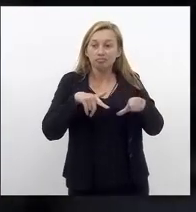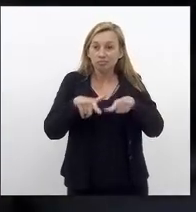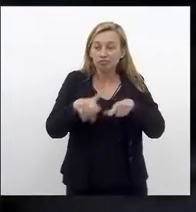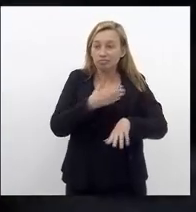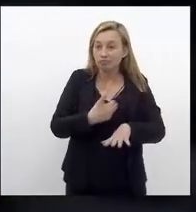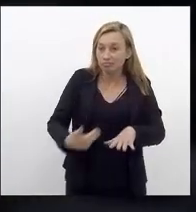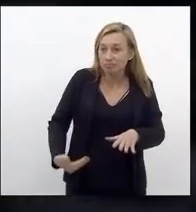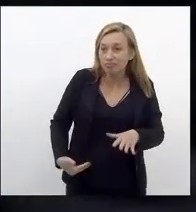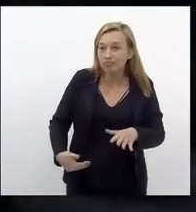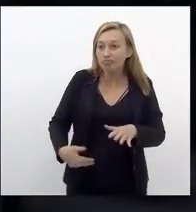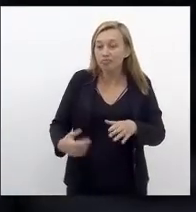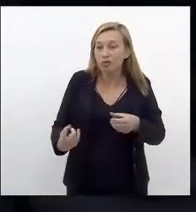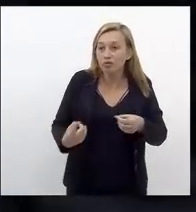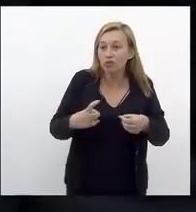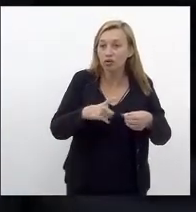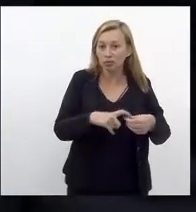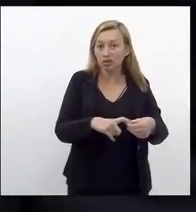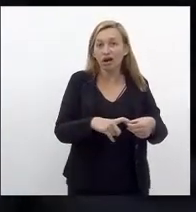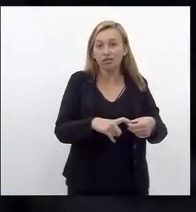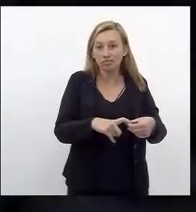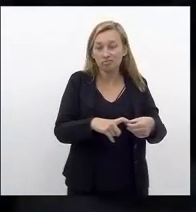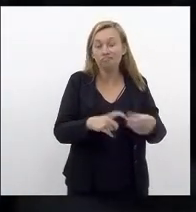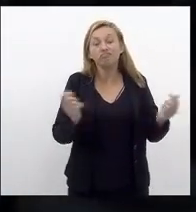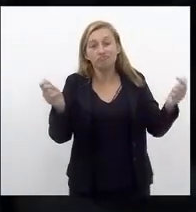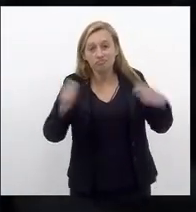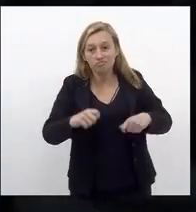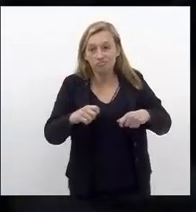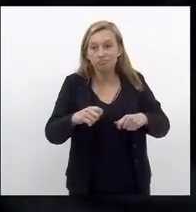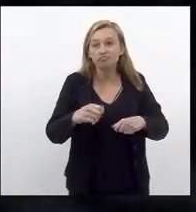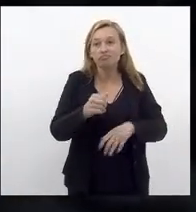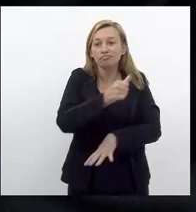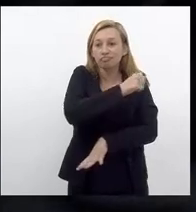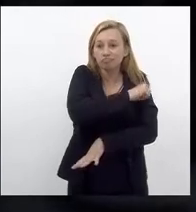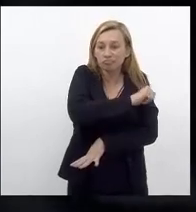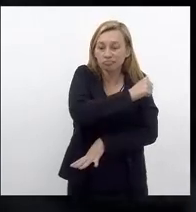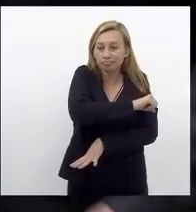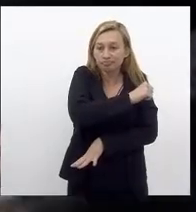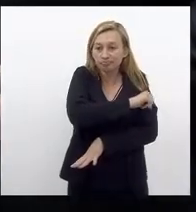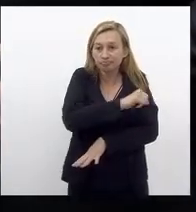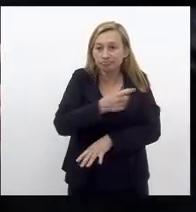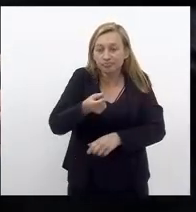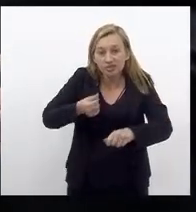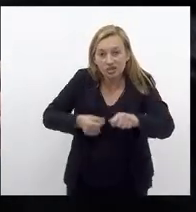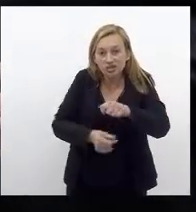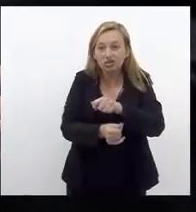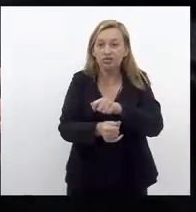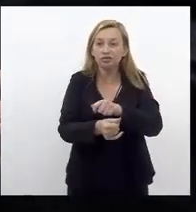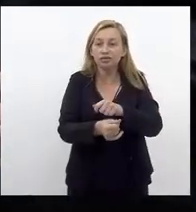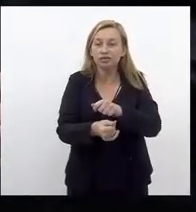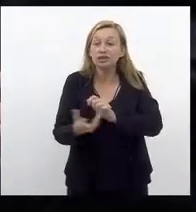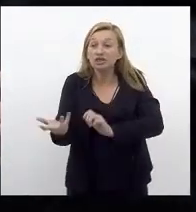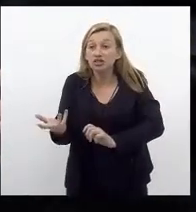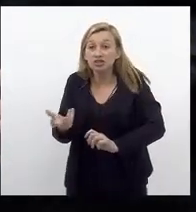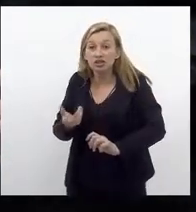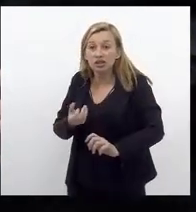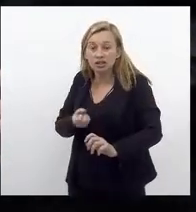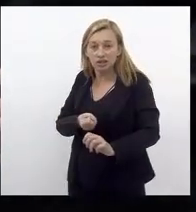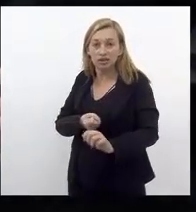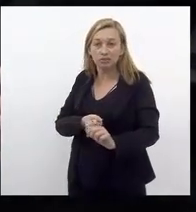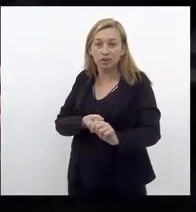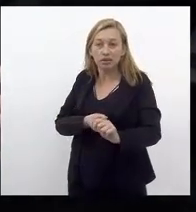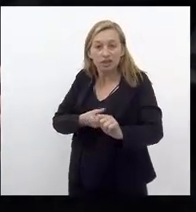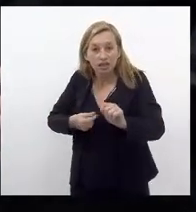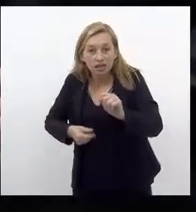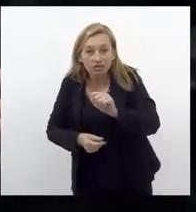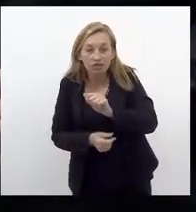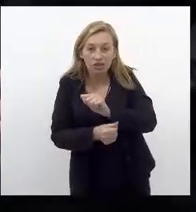colocar em retomar a capacidade do Rio de Janeiro de investir de receber em